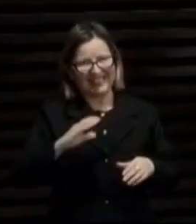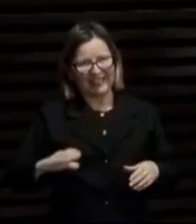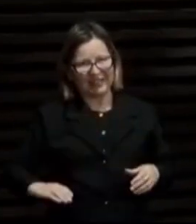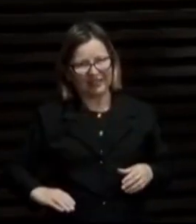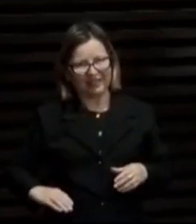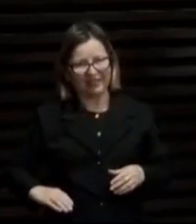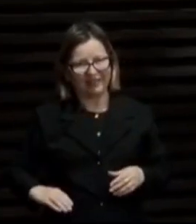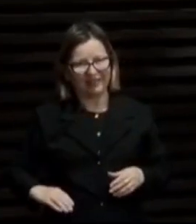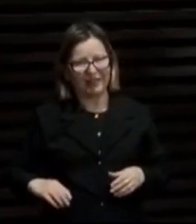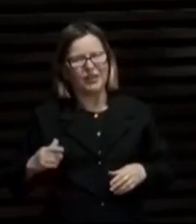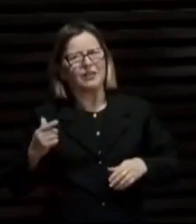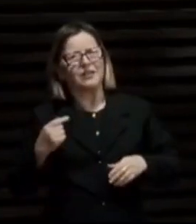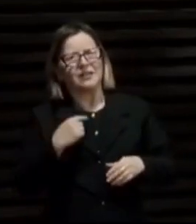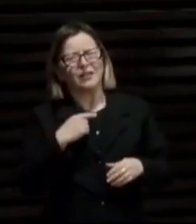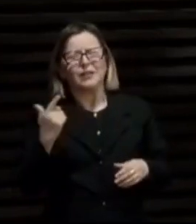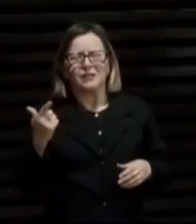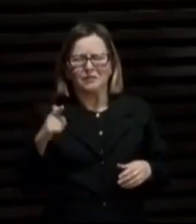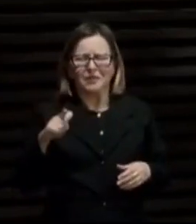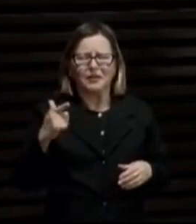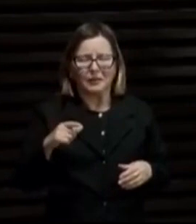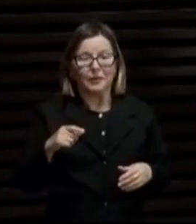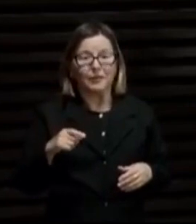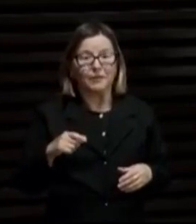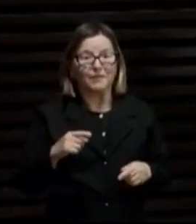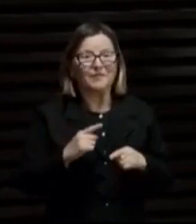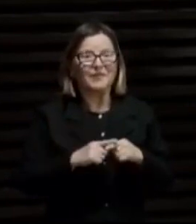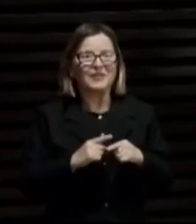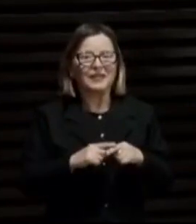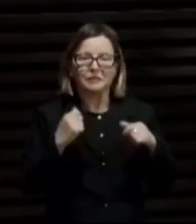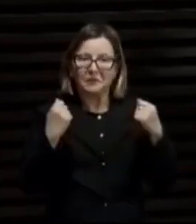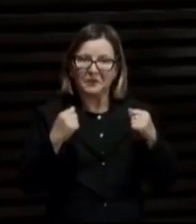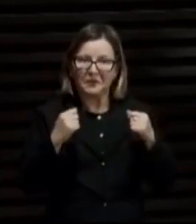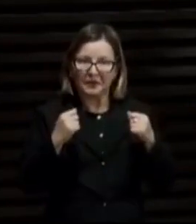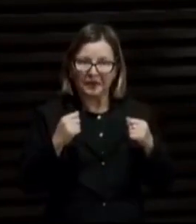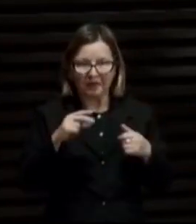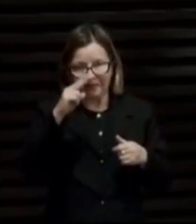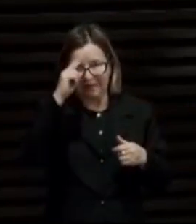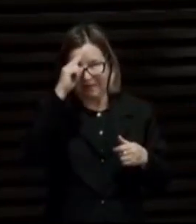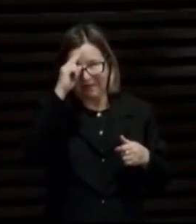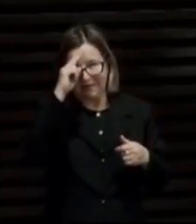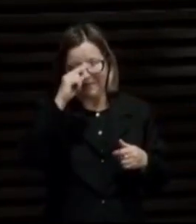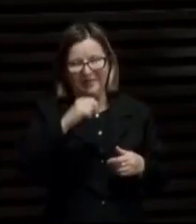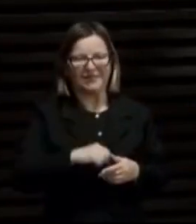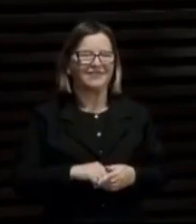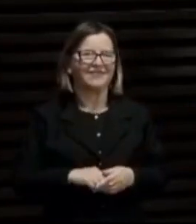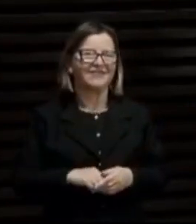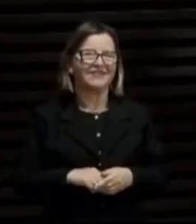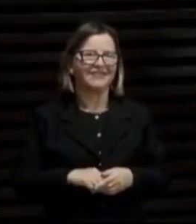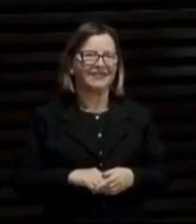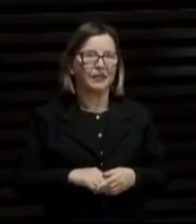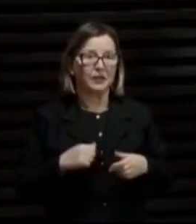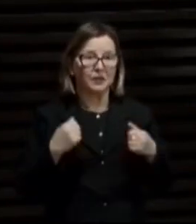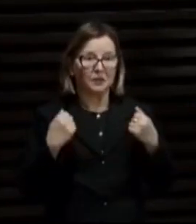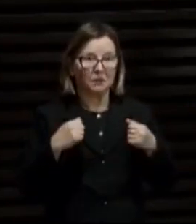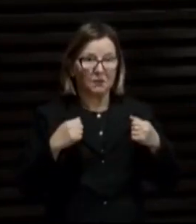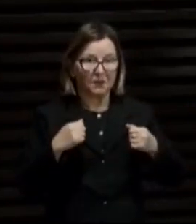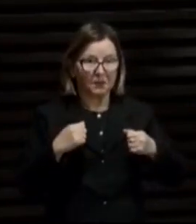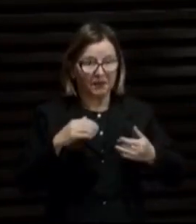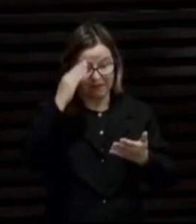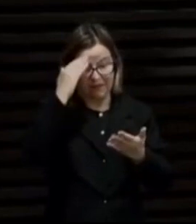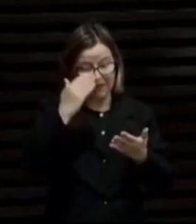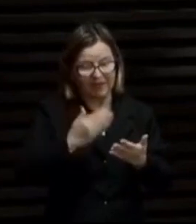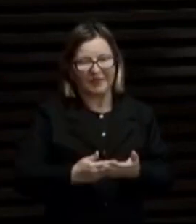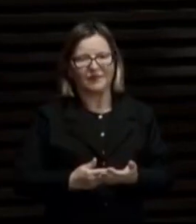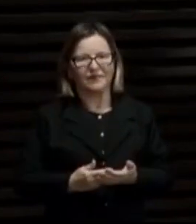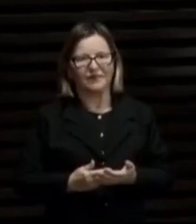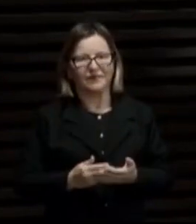isso muitas vezes, porque nós temos que firmar isso aqui, meu irmão. Não tem como. Nós precisamos de ter essa convicção. A